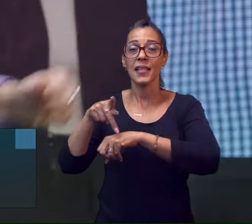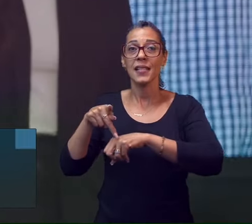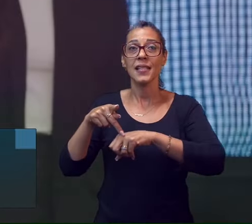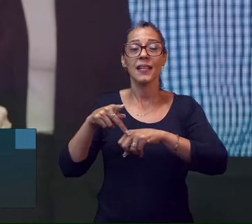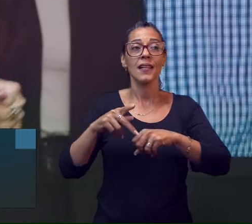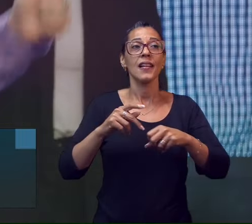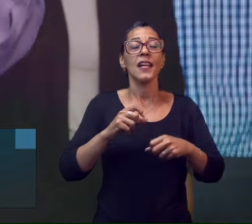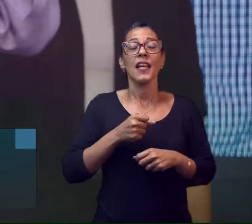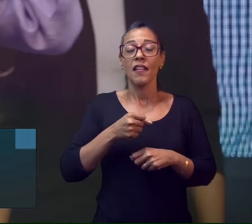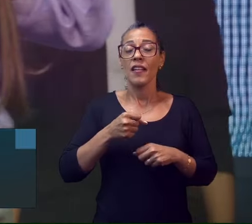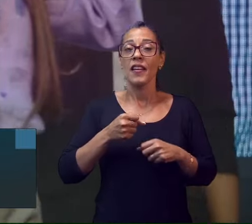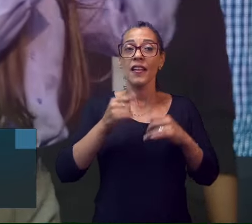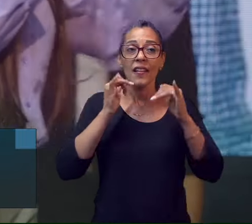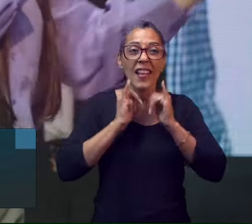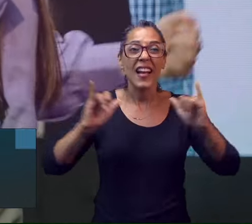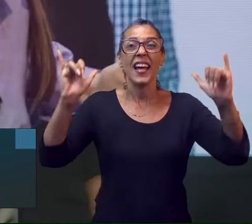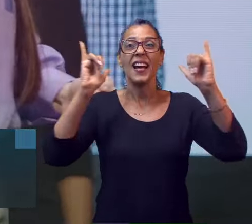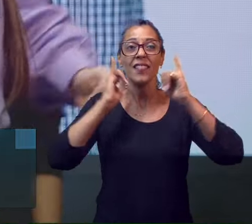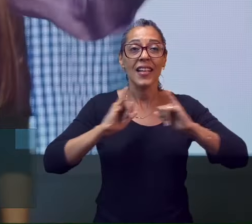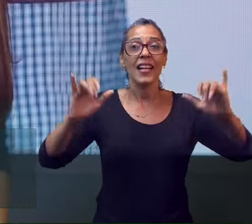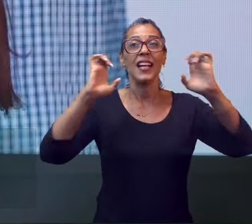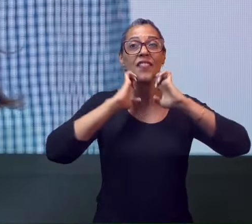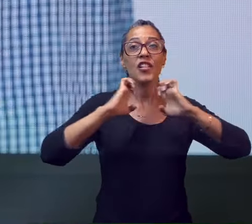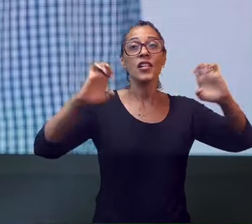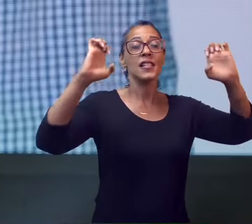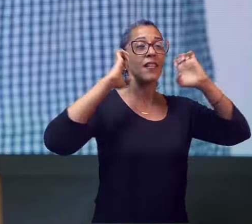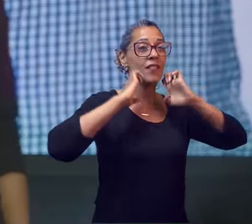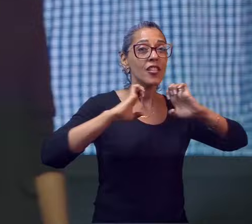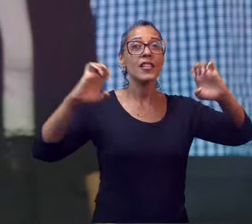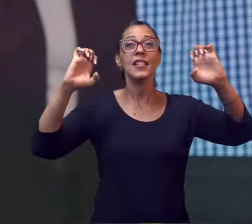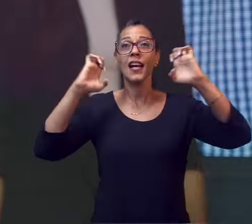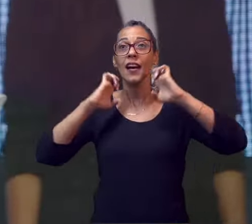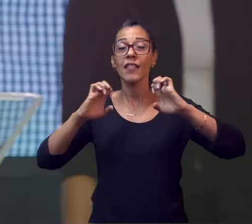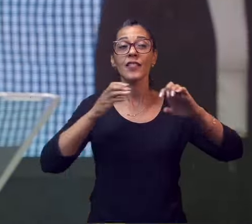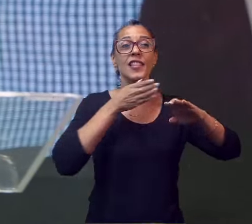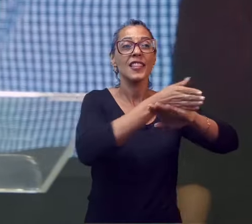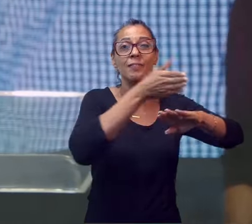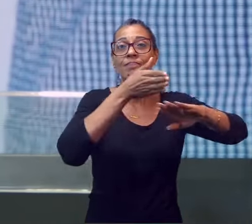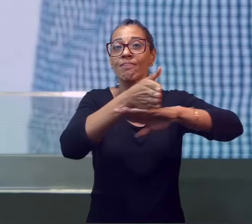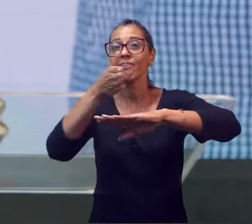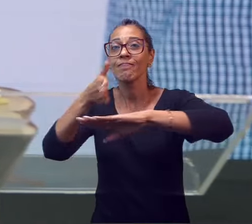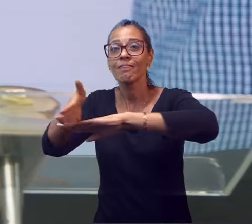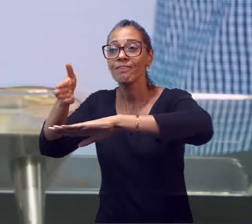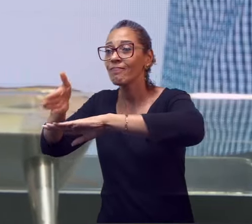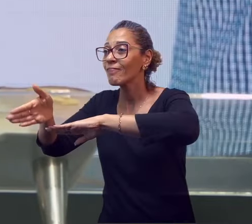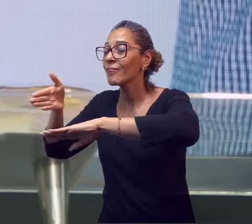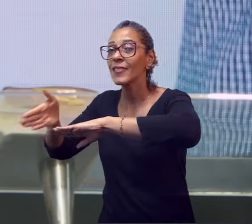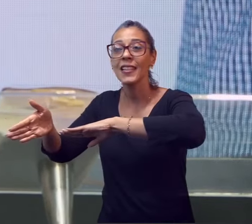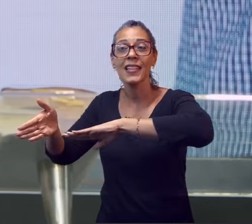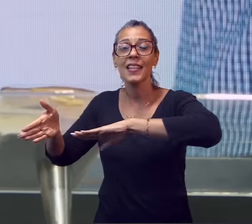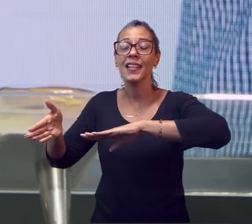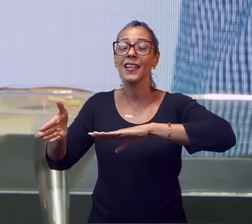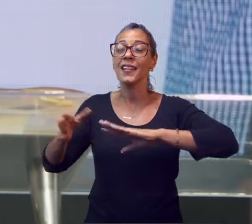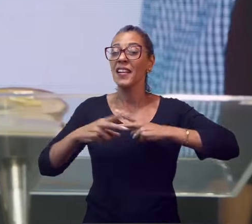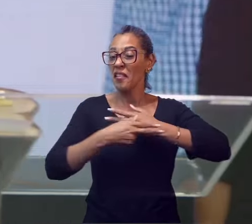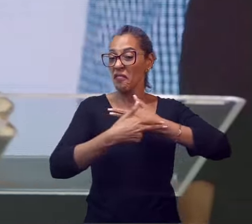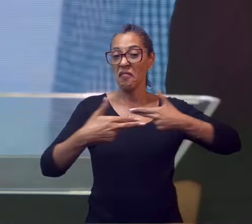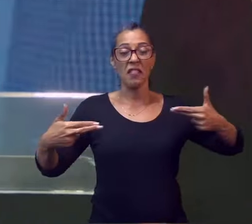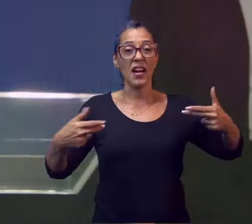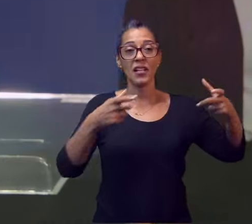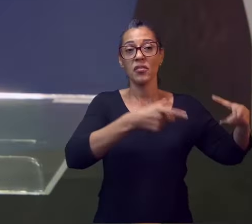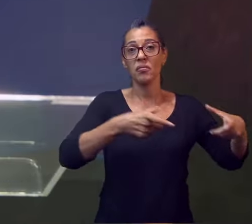mesmo assim isso não era empecilho eles todos os lugares em todo tempo Falavam do amor